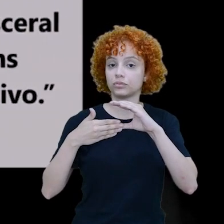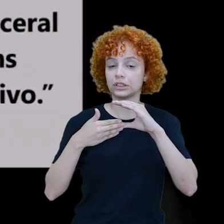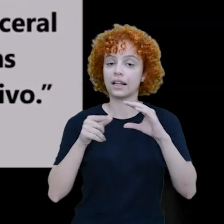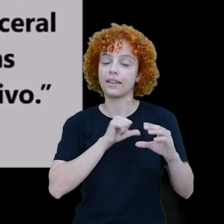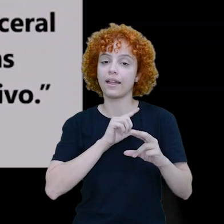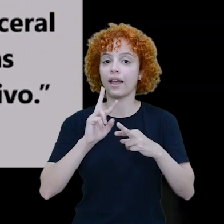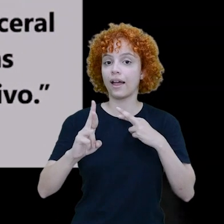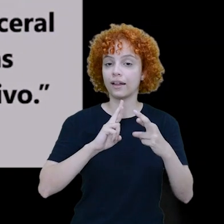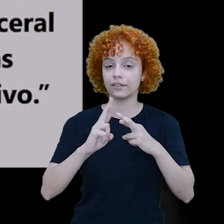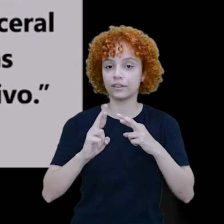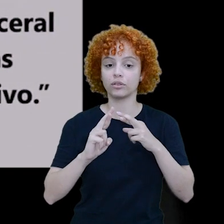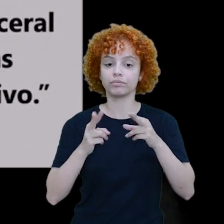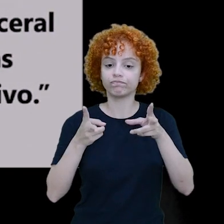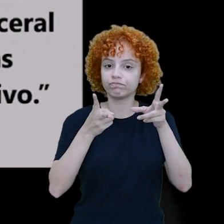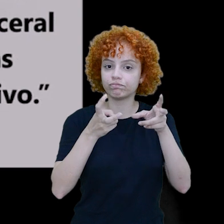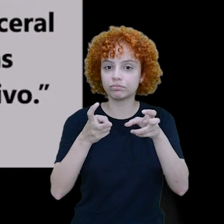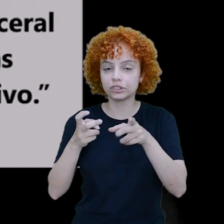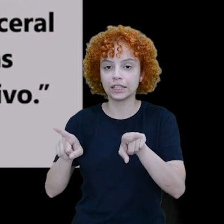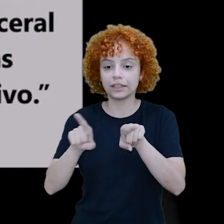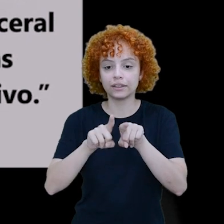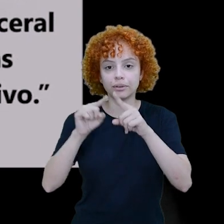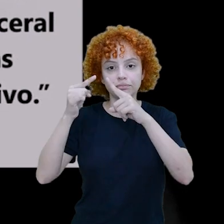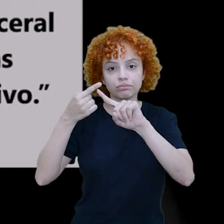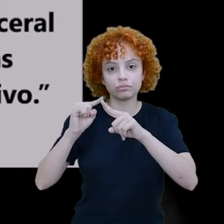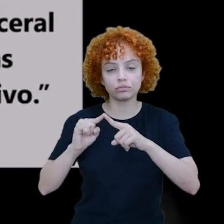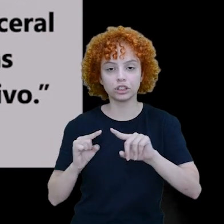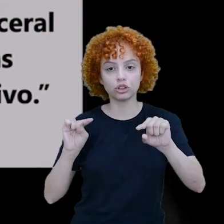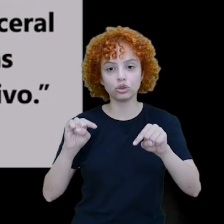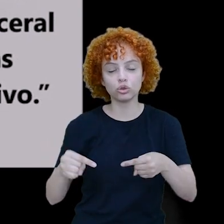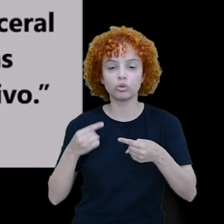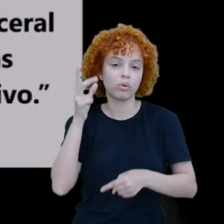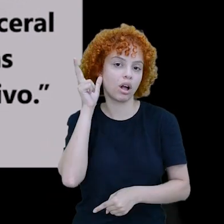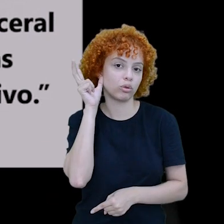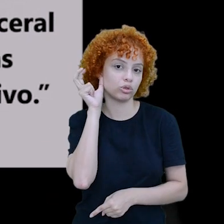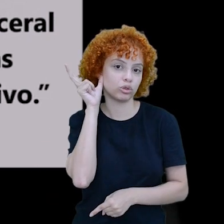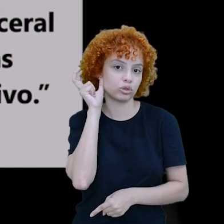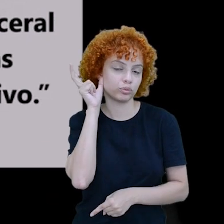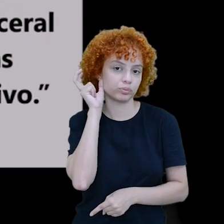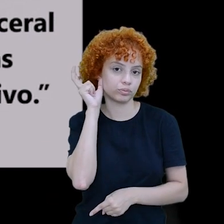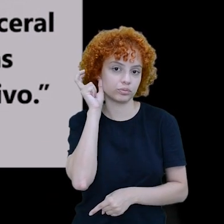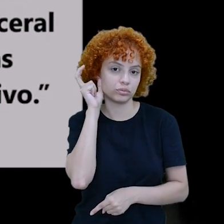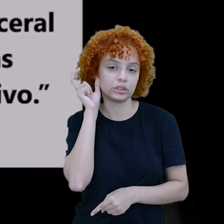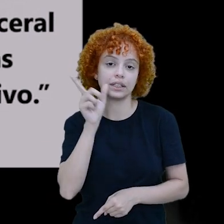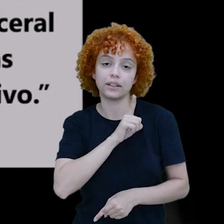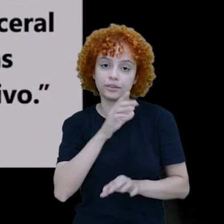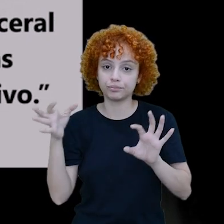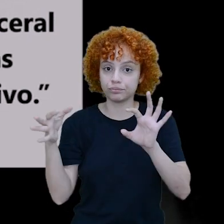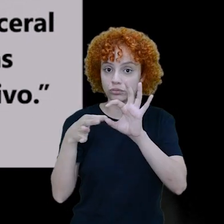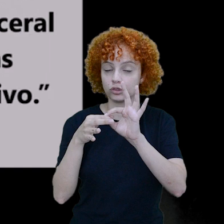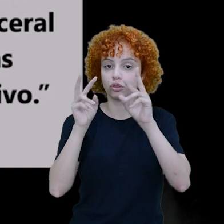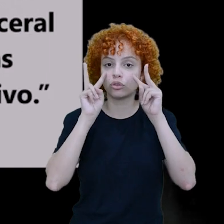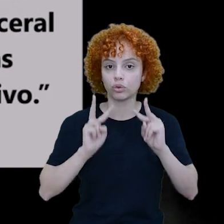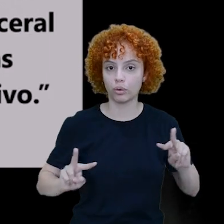parte posterior está relacionada com a recepção e a decodificação de estímulos auditivos,